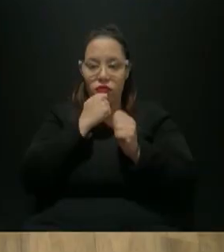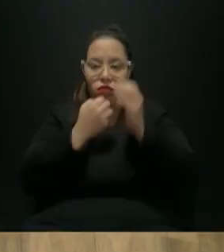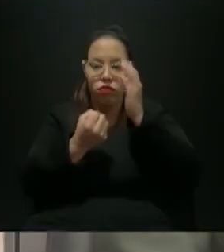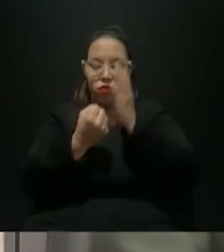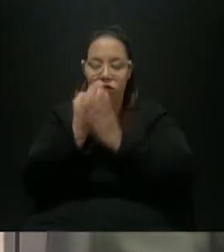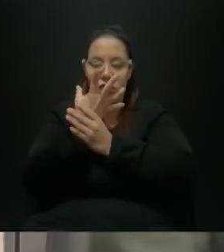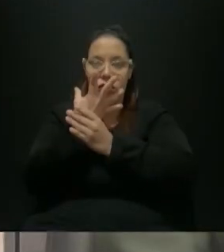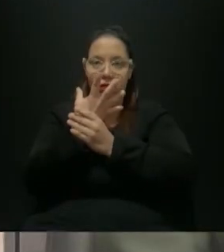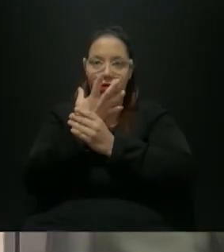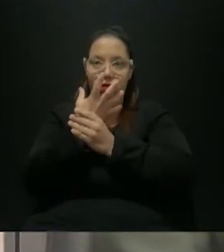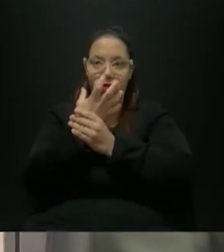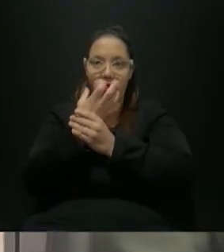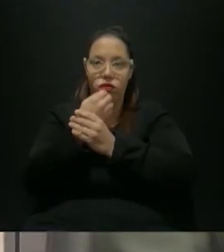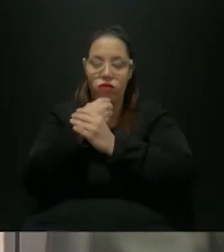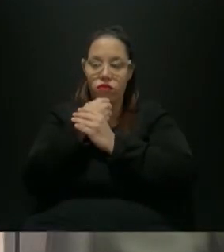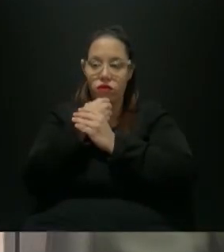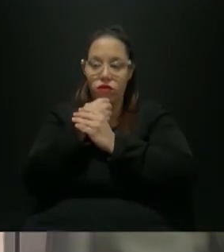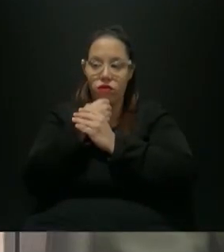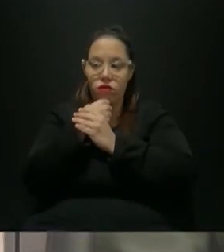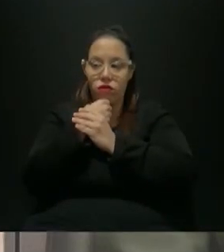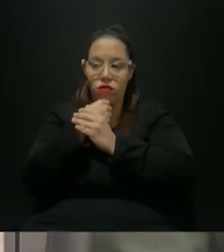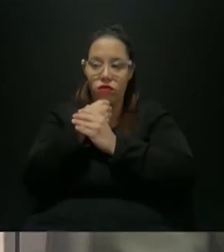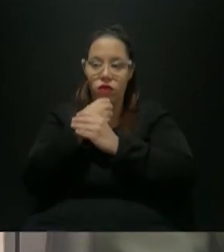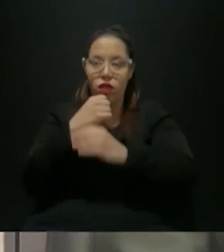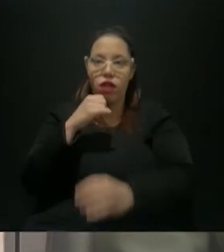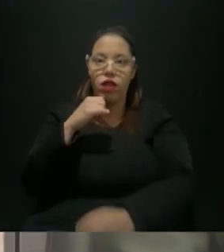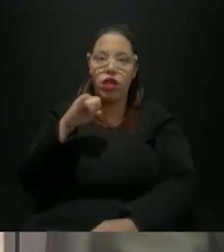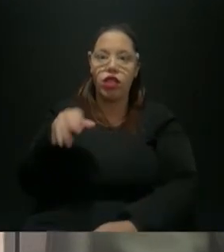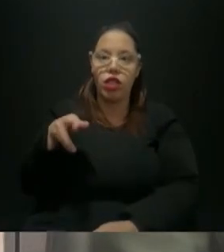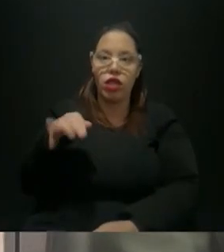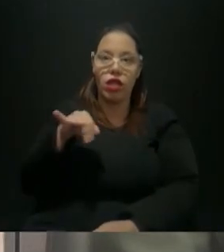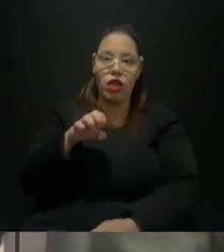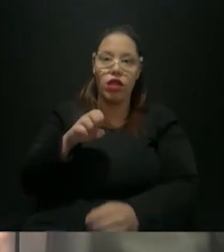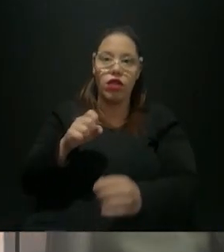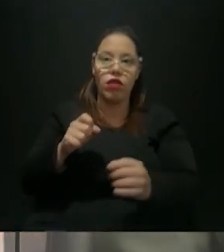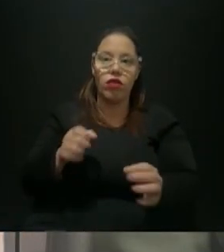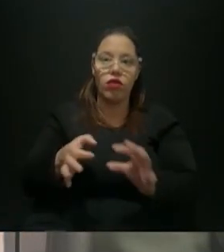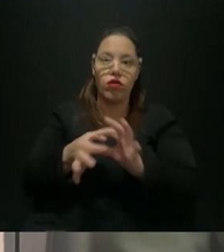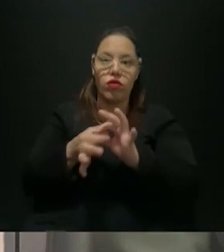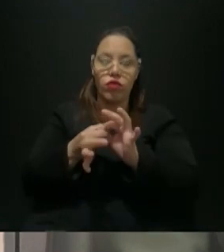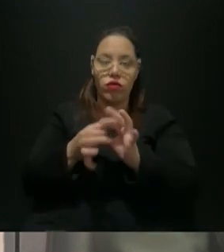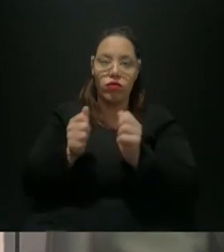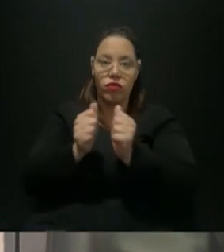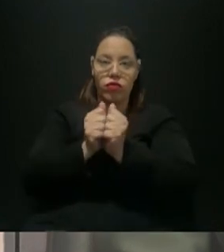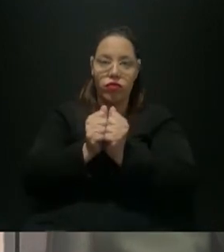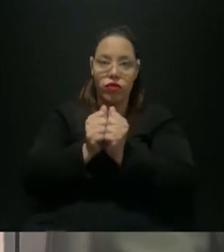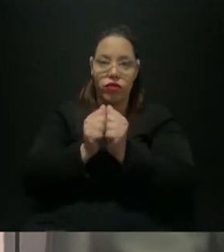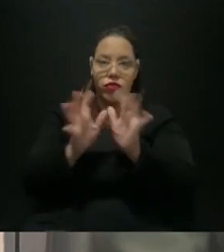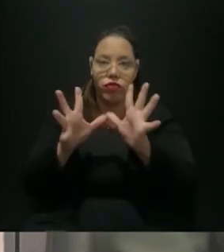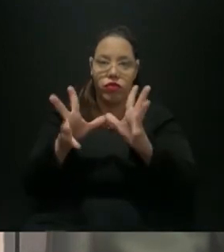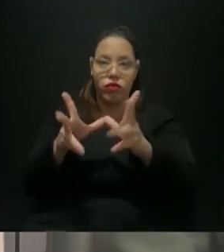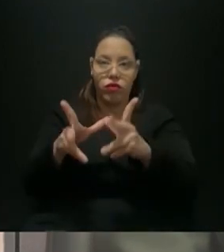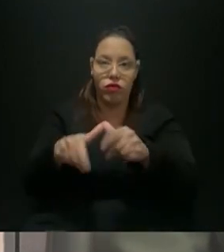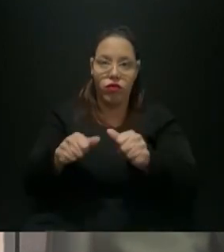reforçando, pela Jane Valente, junto com todos os setores da prefeitura e da